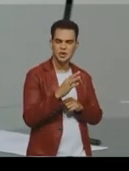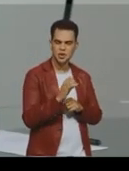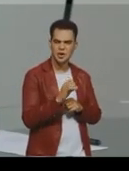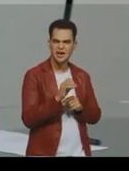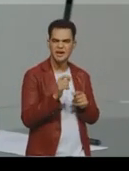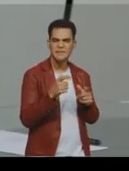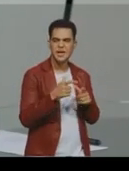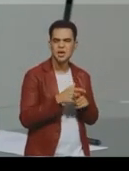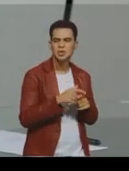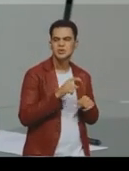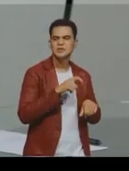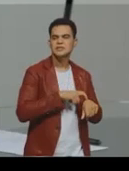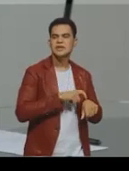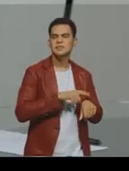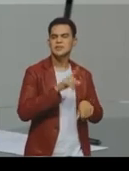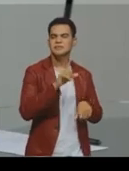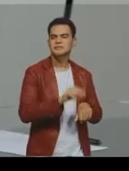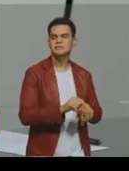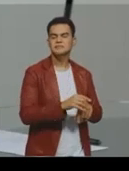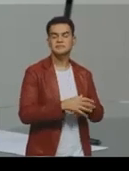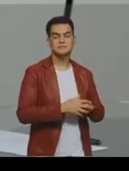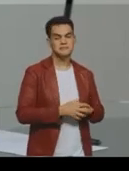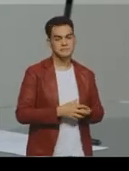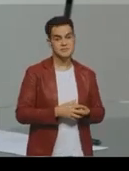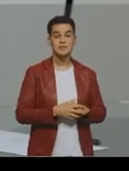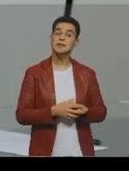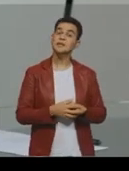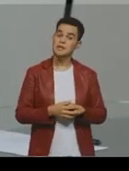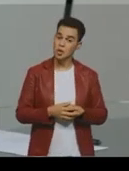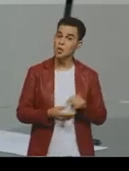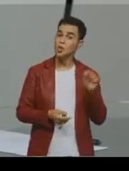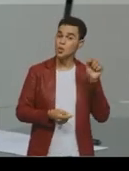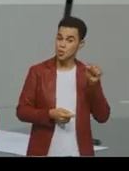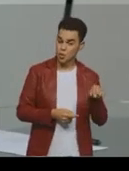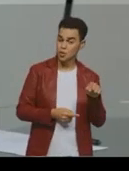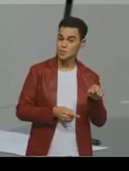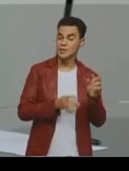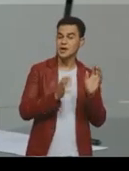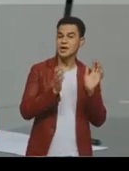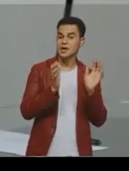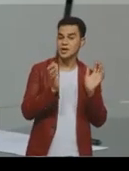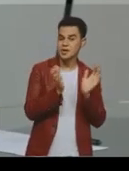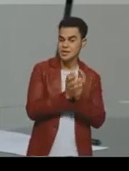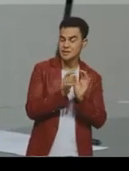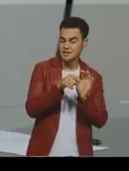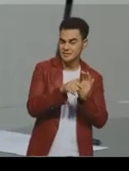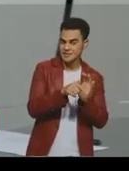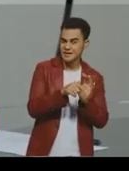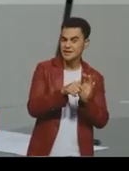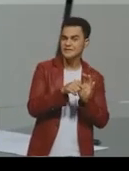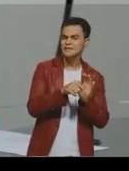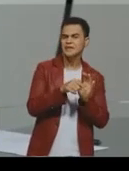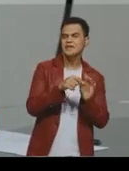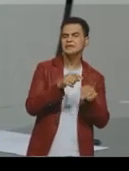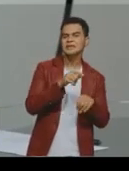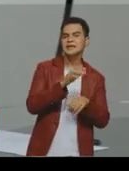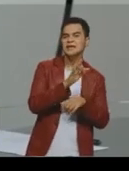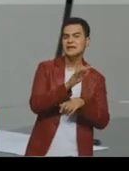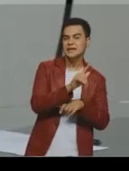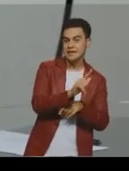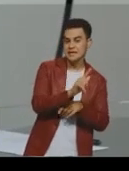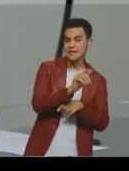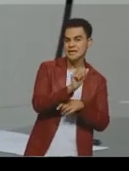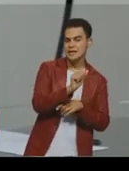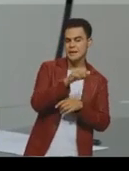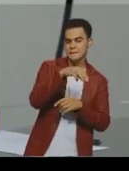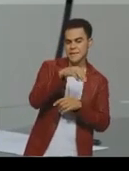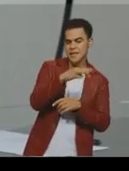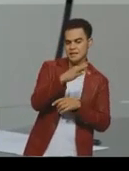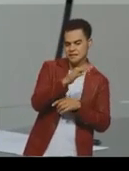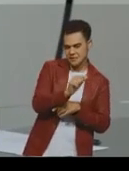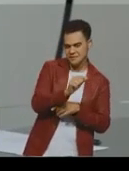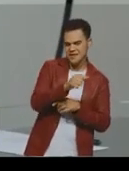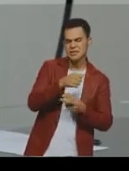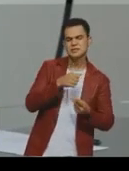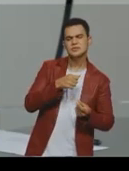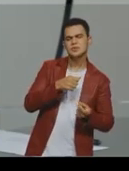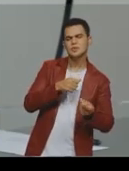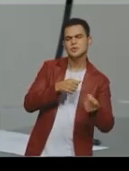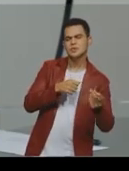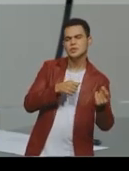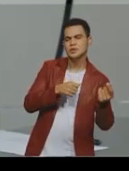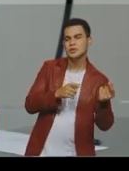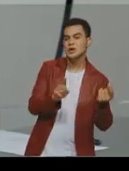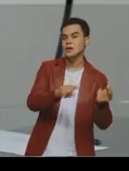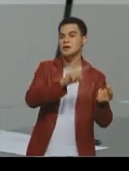Nas briófitas, a fase gametófito ela vai ser duradoura, enquanto que a fase esporófito ela vai